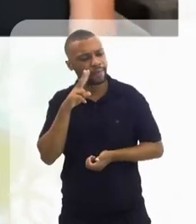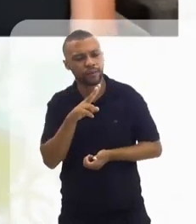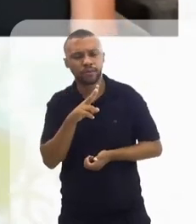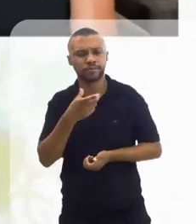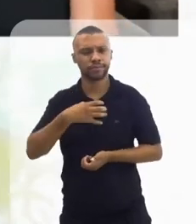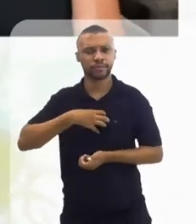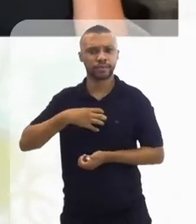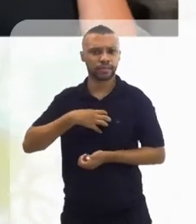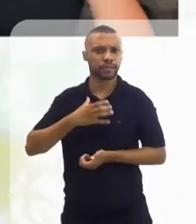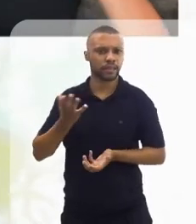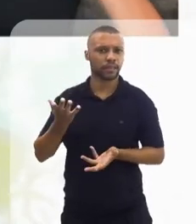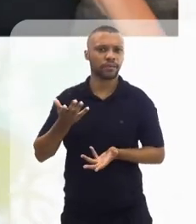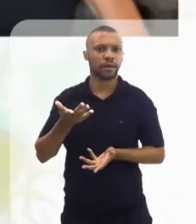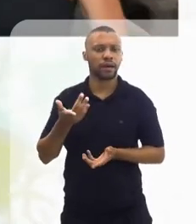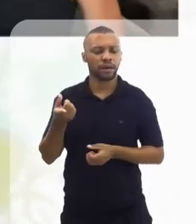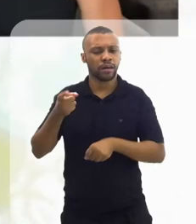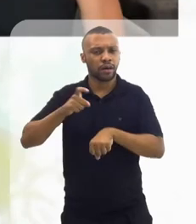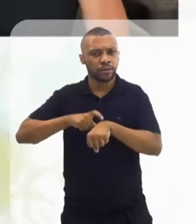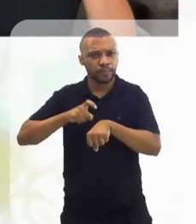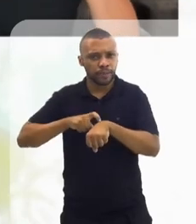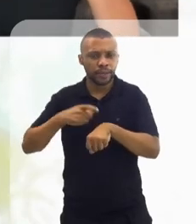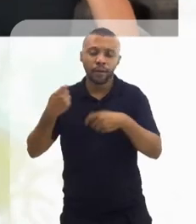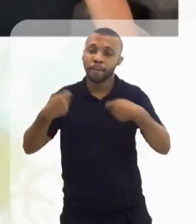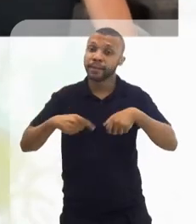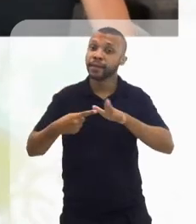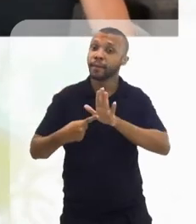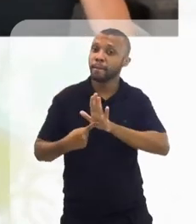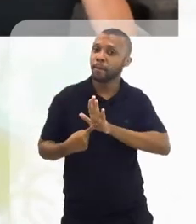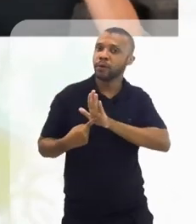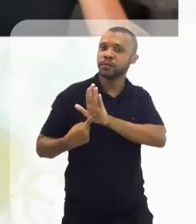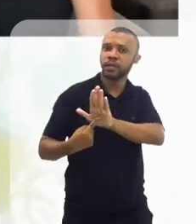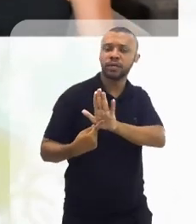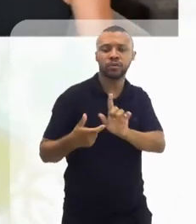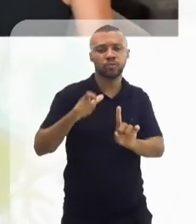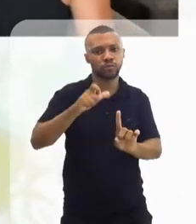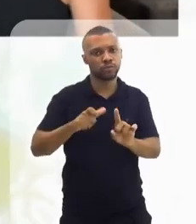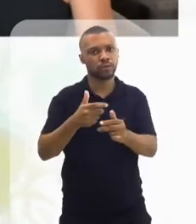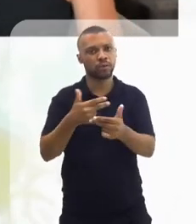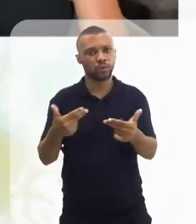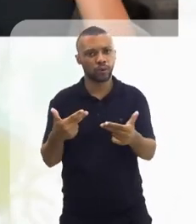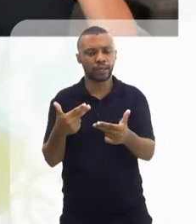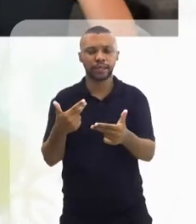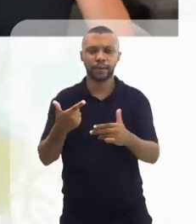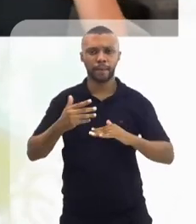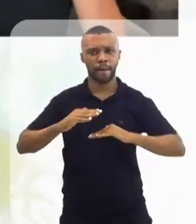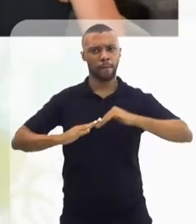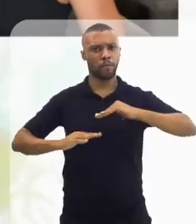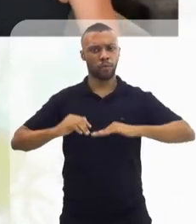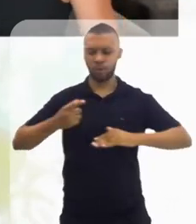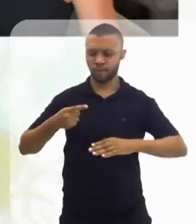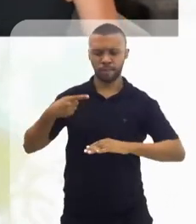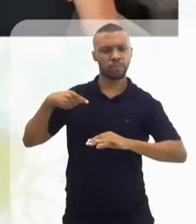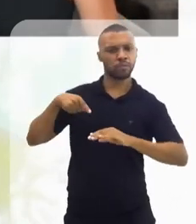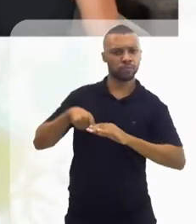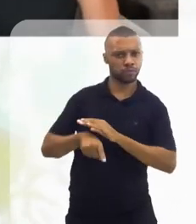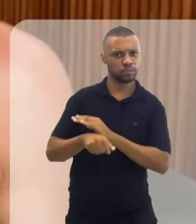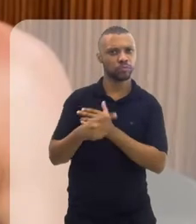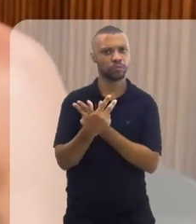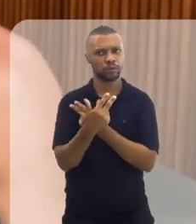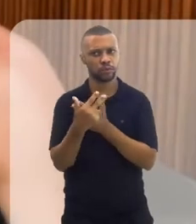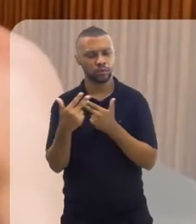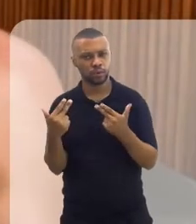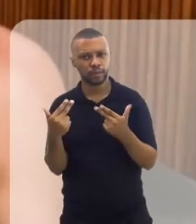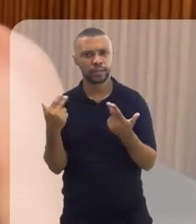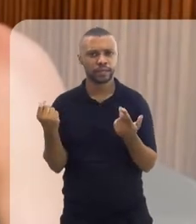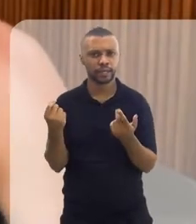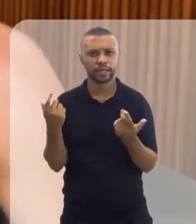dessa forma. Quando eu tive que me mostrar como algo mais profundo,